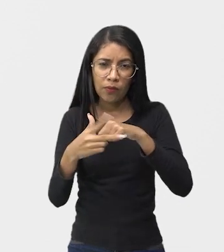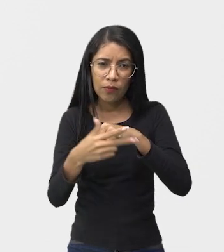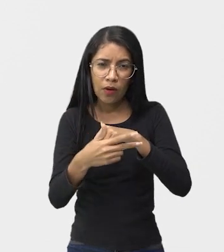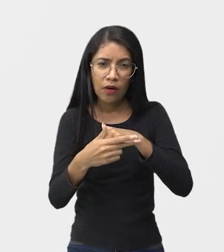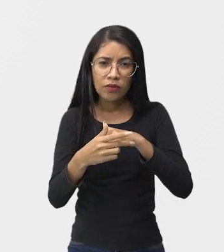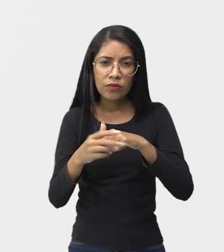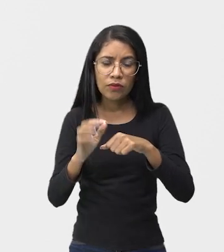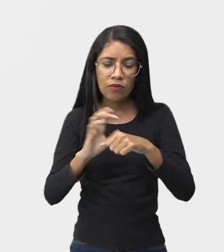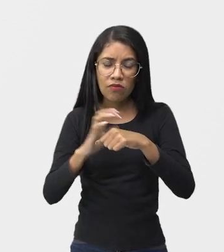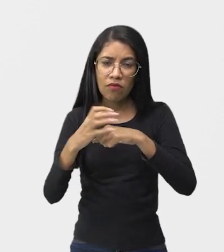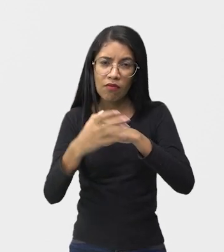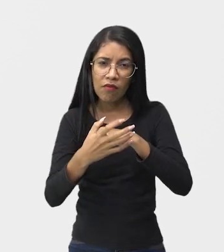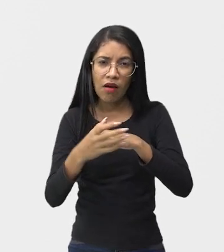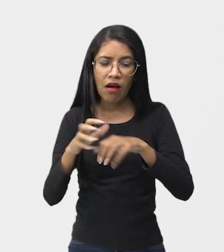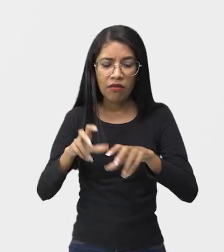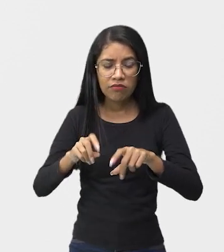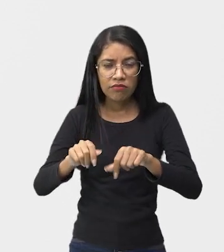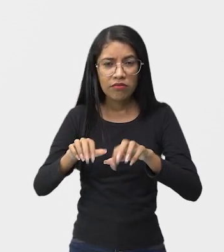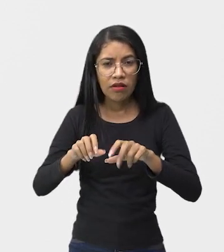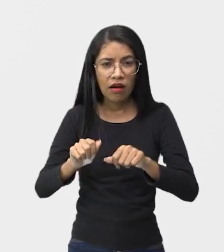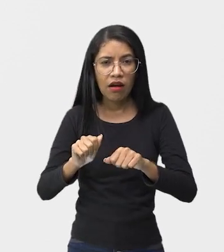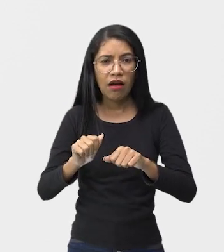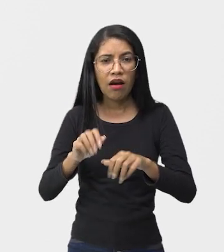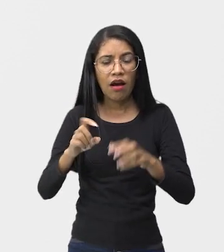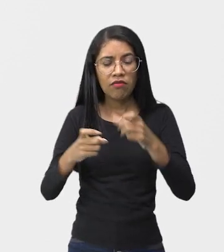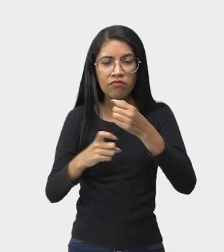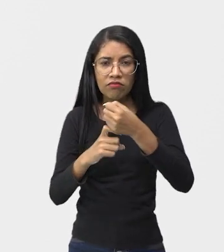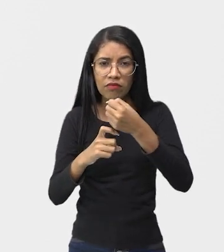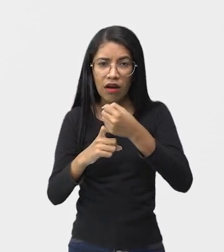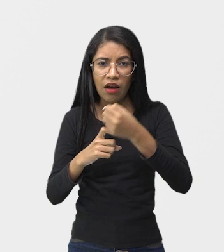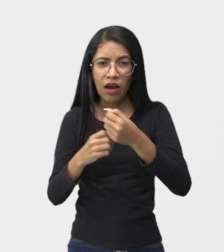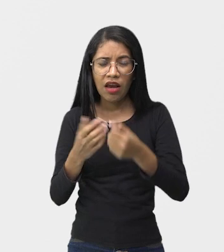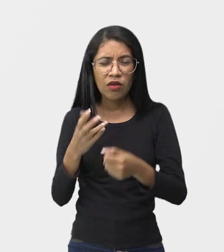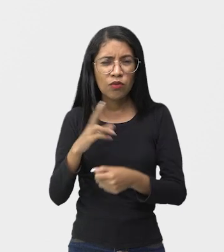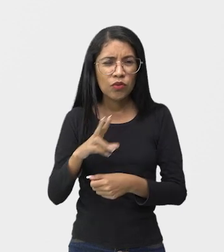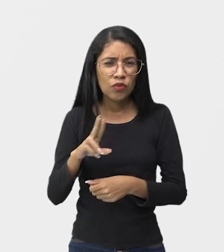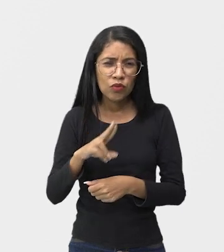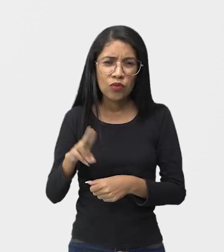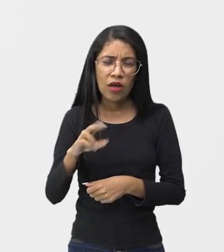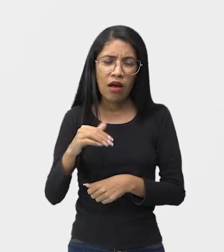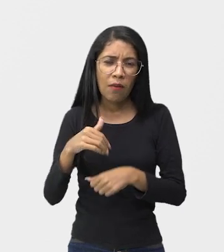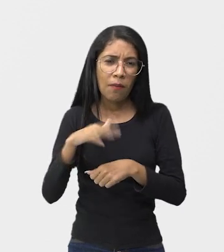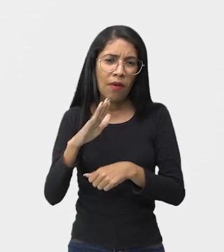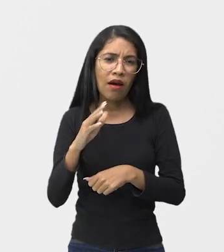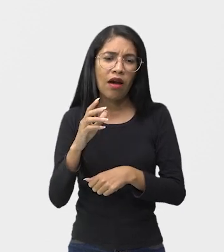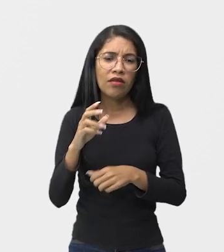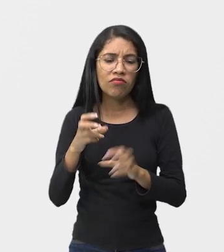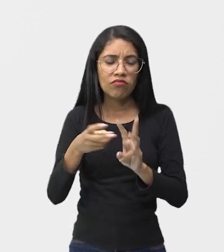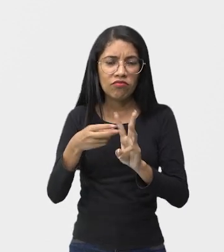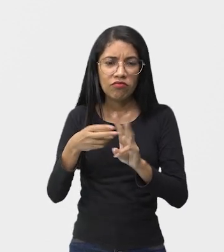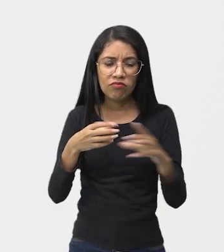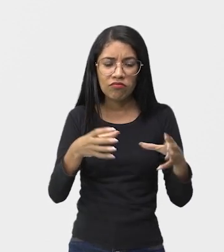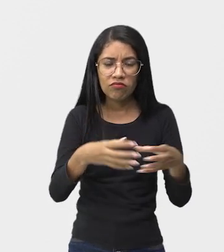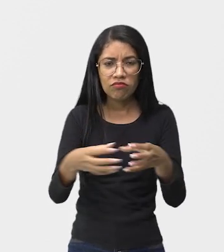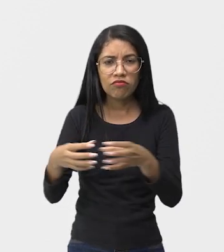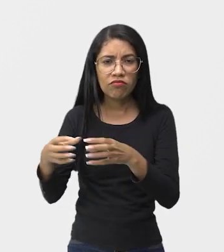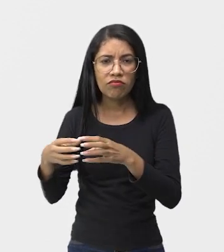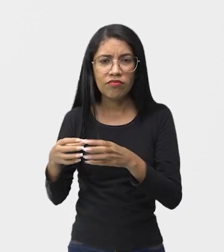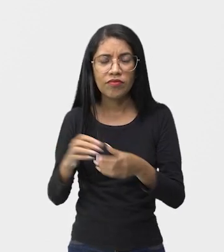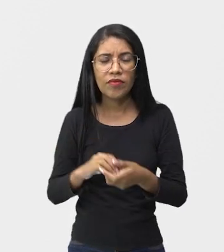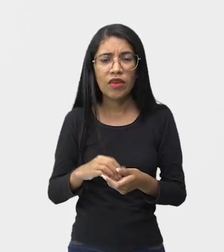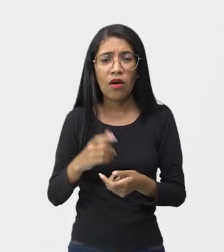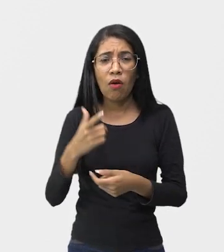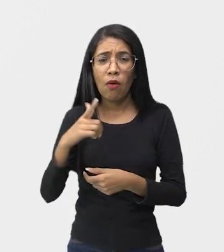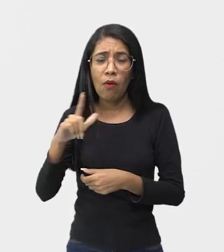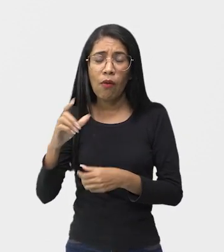graviola, o açaí, o caju e o buriti eram muito consumidas por esse povo. Outros alimentos